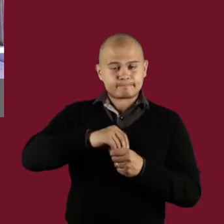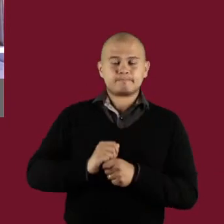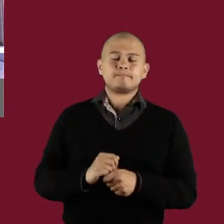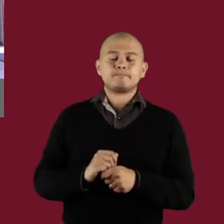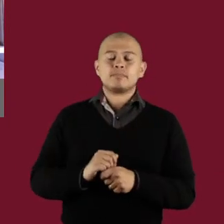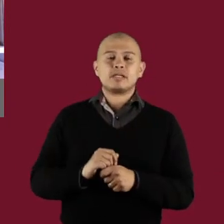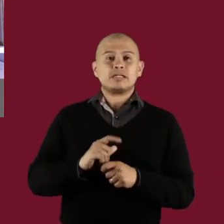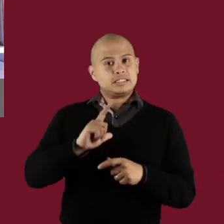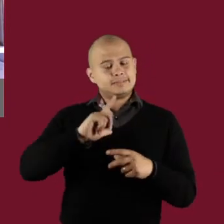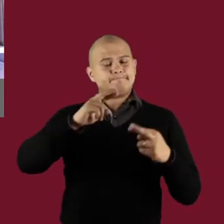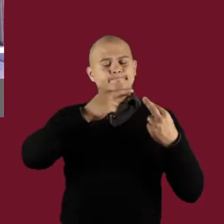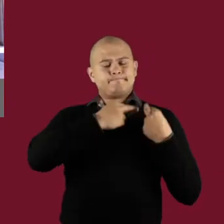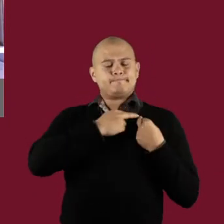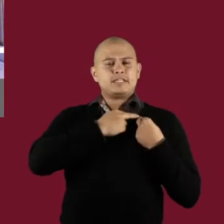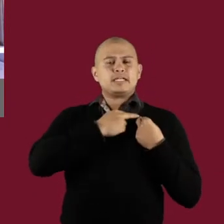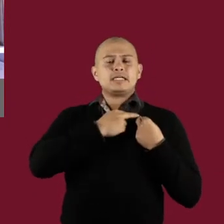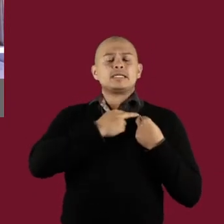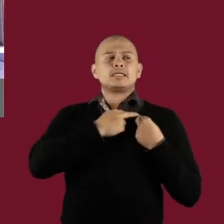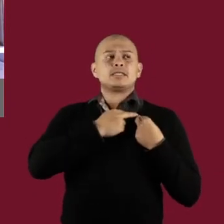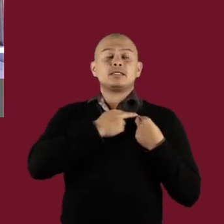E depois, o trabalho,